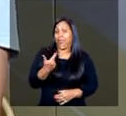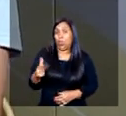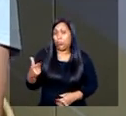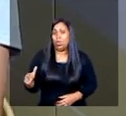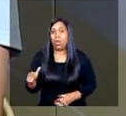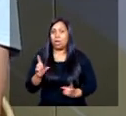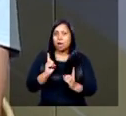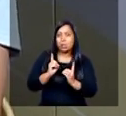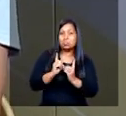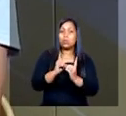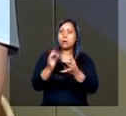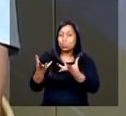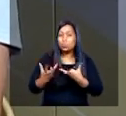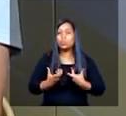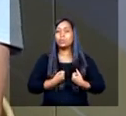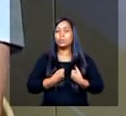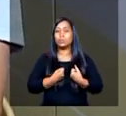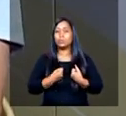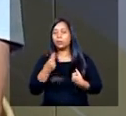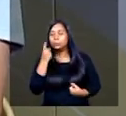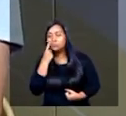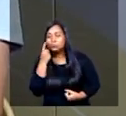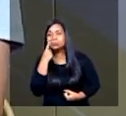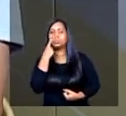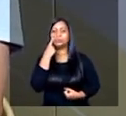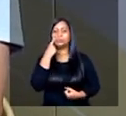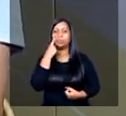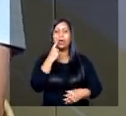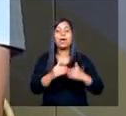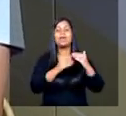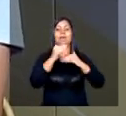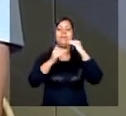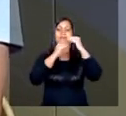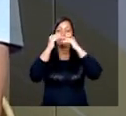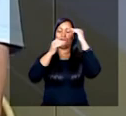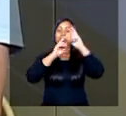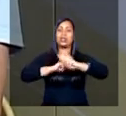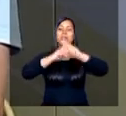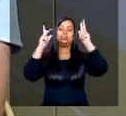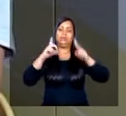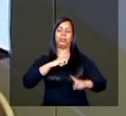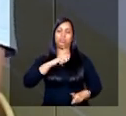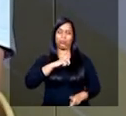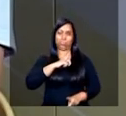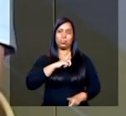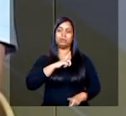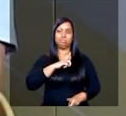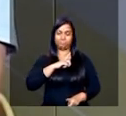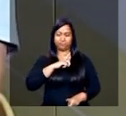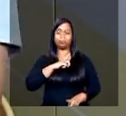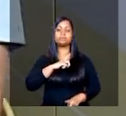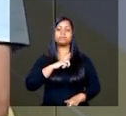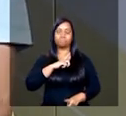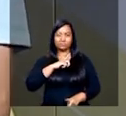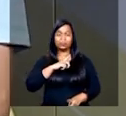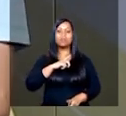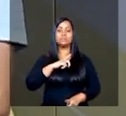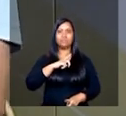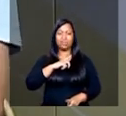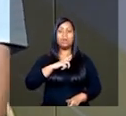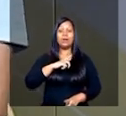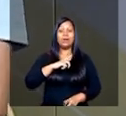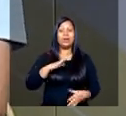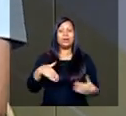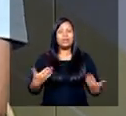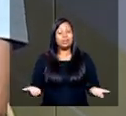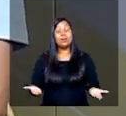esse apoio, esse acolhimento, essa escuta, a evolução, ela é diferente também, neuropsicomotora, ela vem de outra forma.